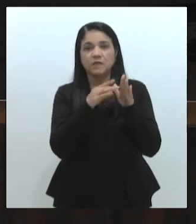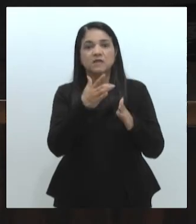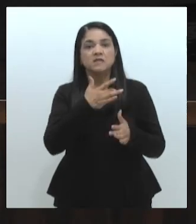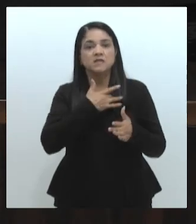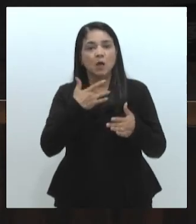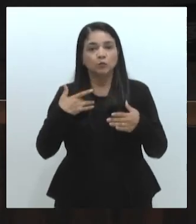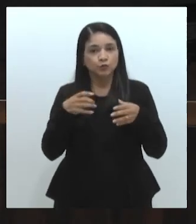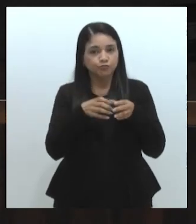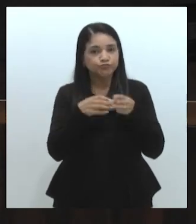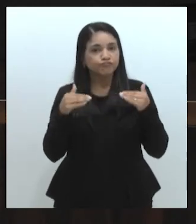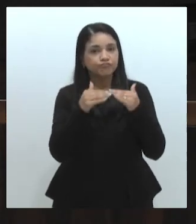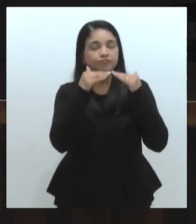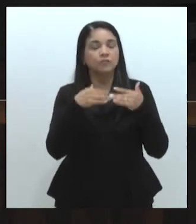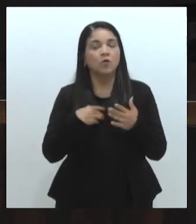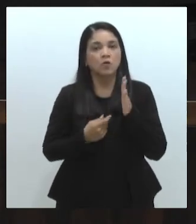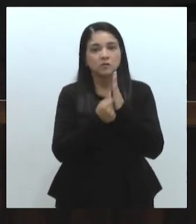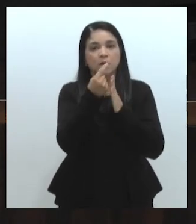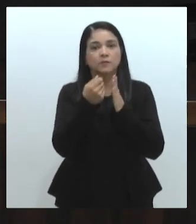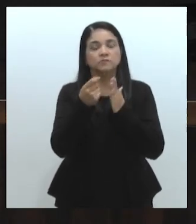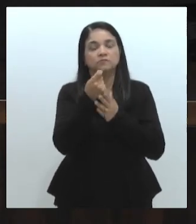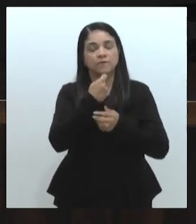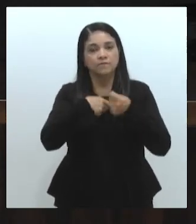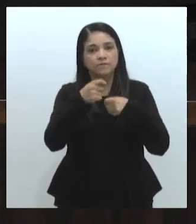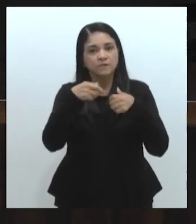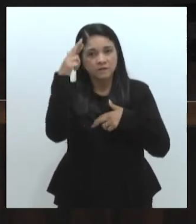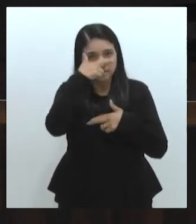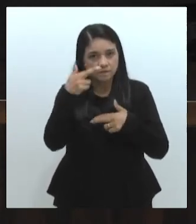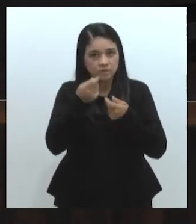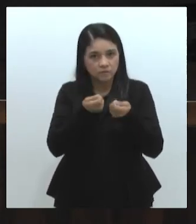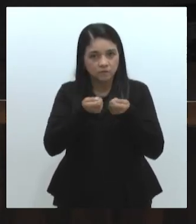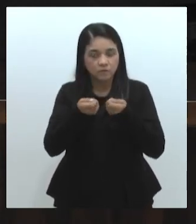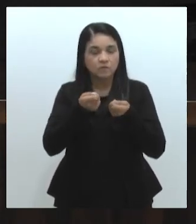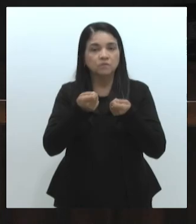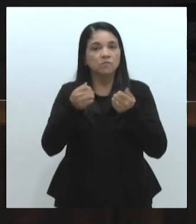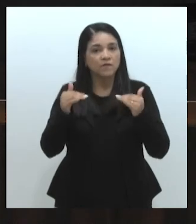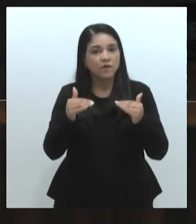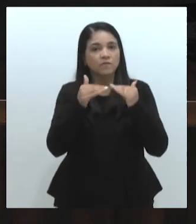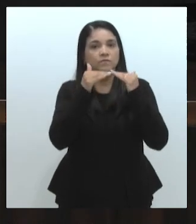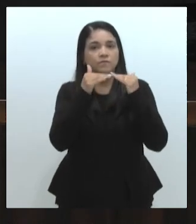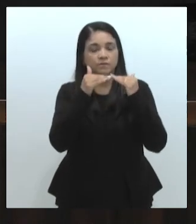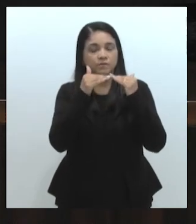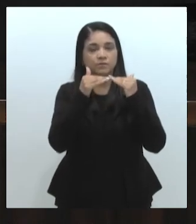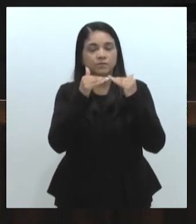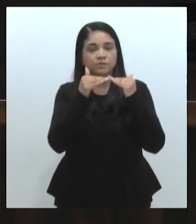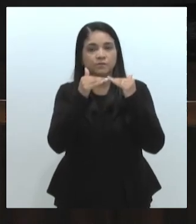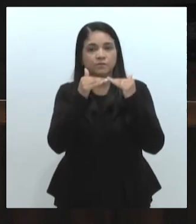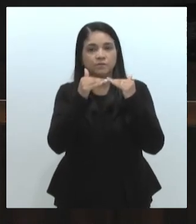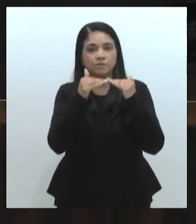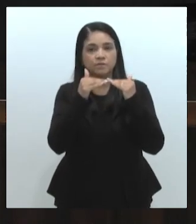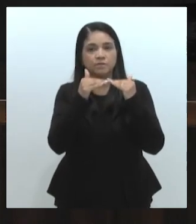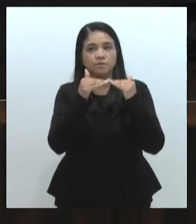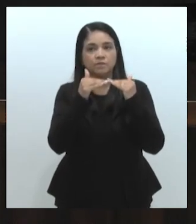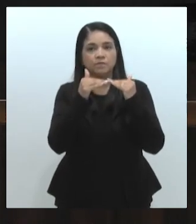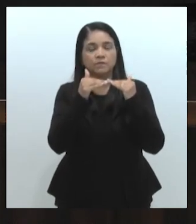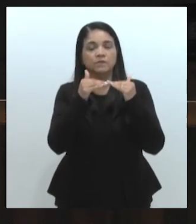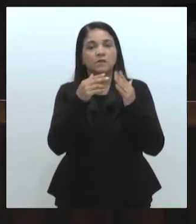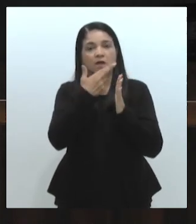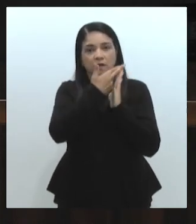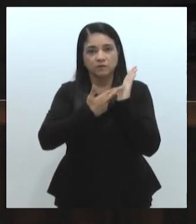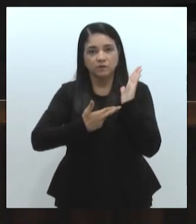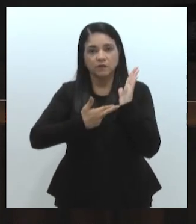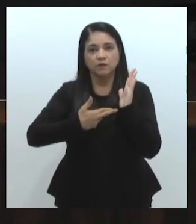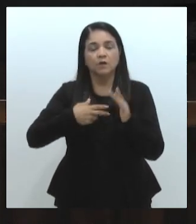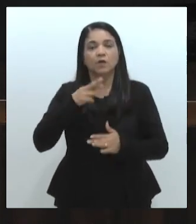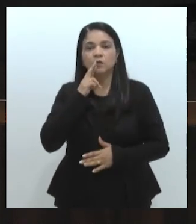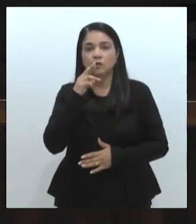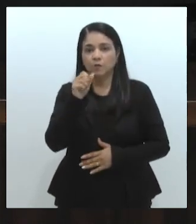saúde favorável, de orçamento, finanças, fiscalização financeira e controle favorável. Relatoria dos deputados